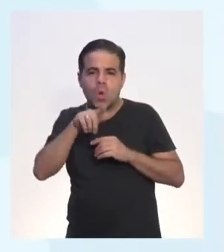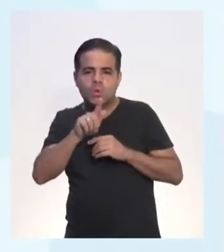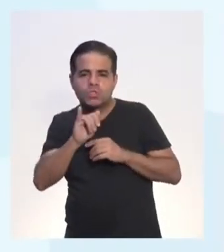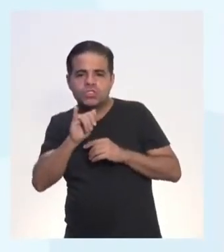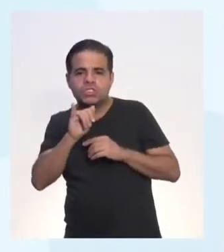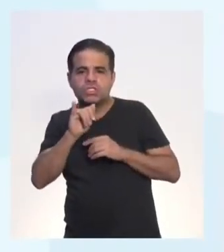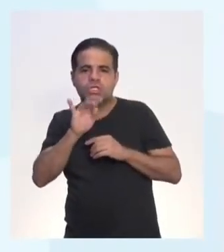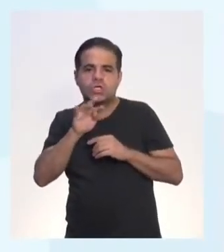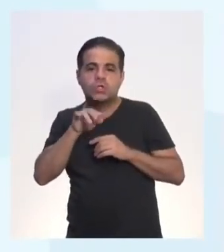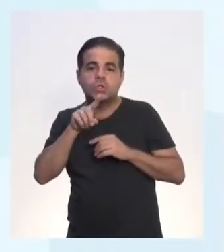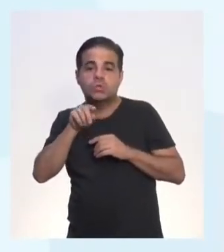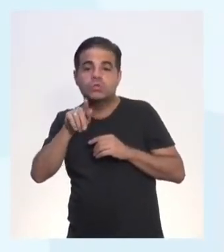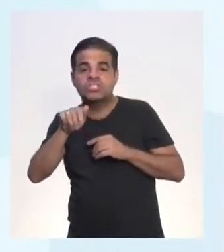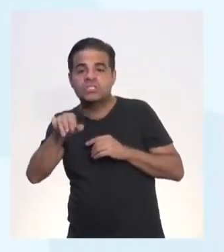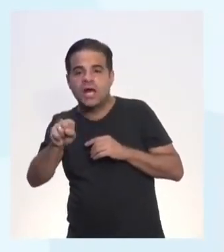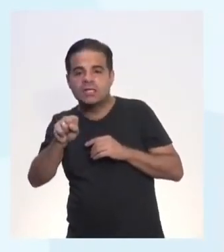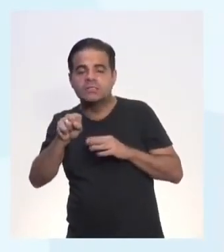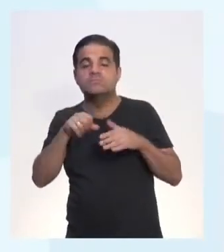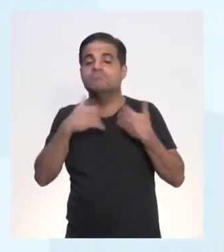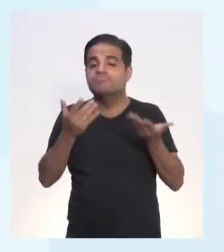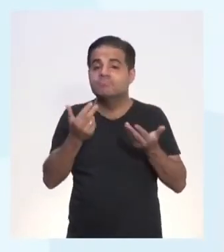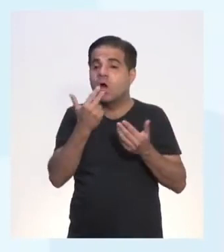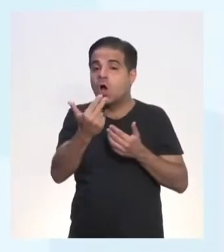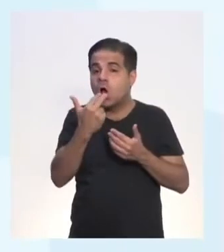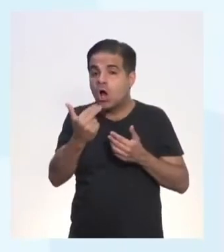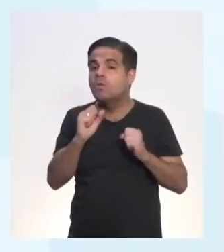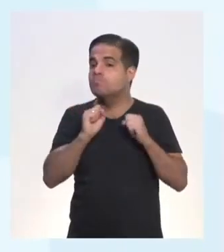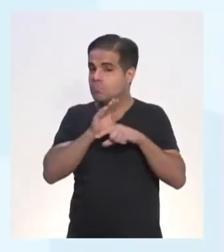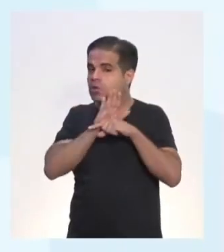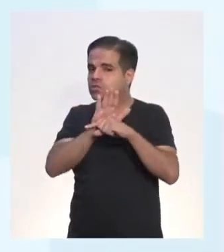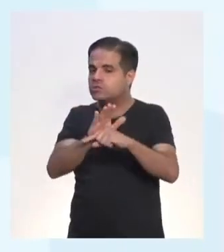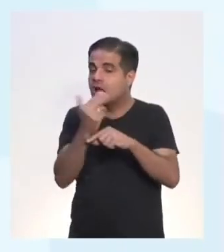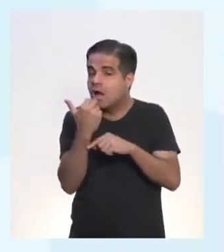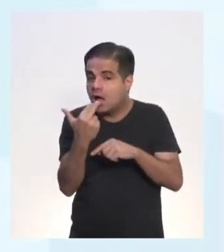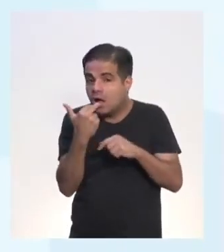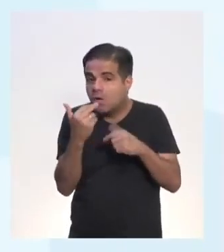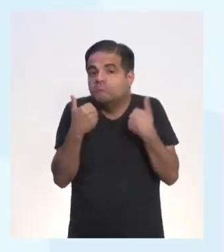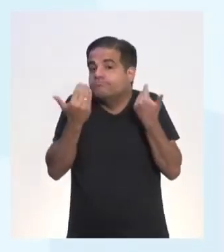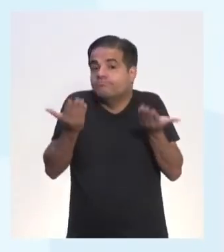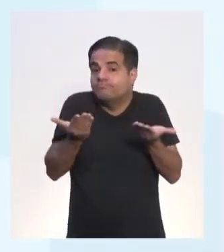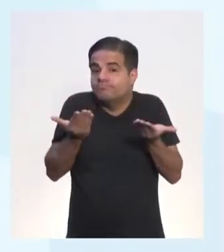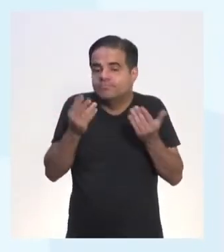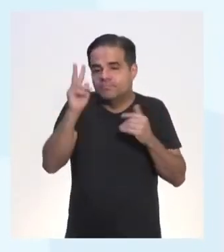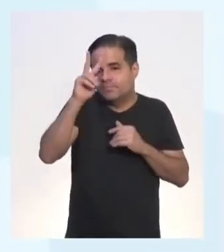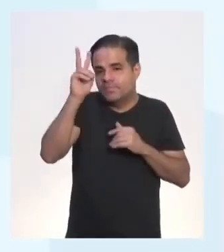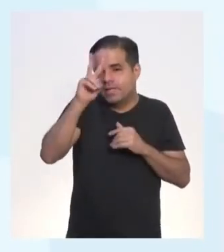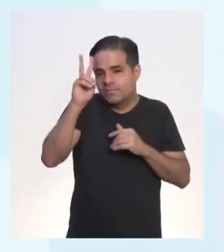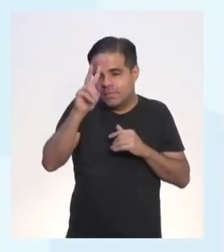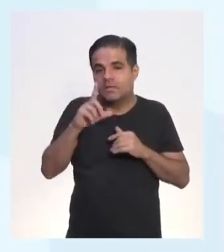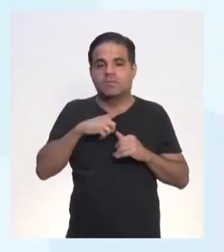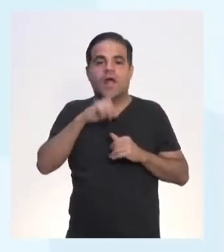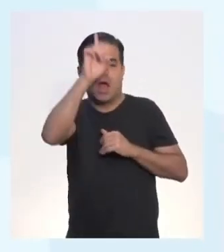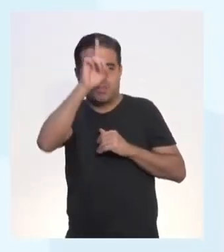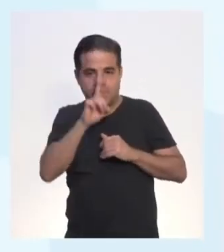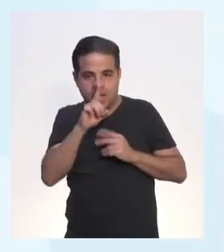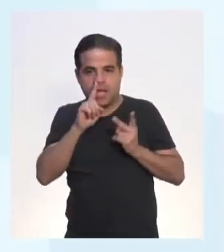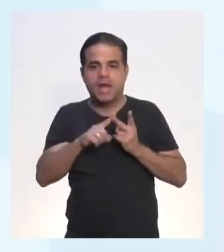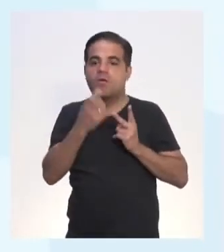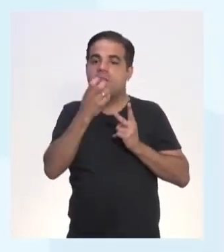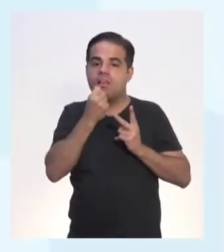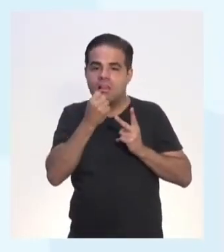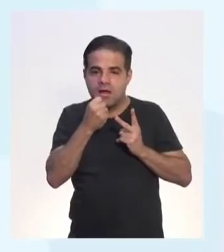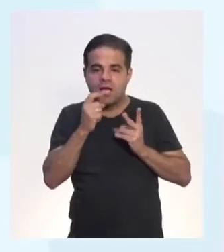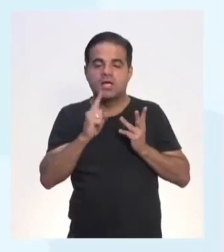pode dar referência pela cor. Pela cor. Pela cor. Pode ser? Tranquilo. Tranquilo. Lembrando que ali nós temos amarelo,